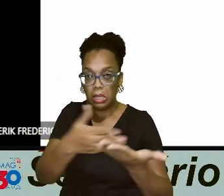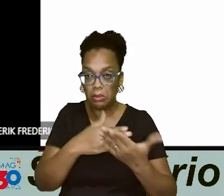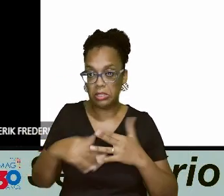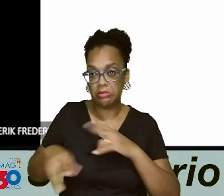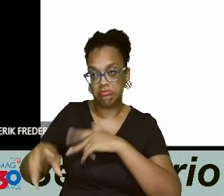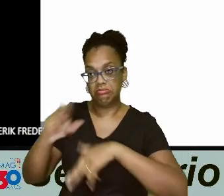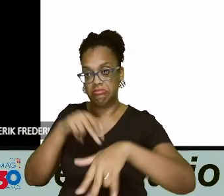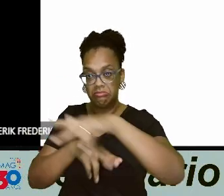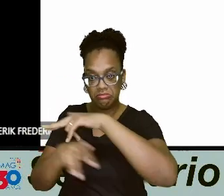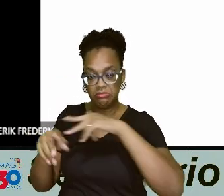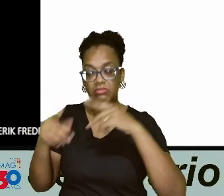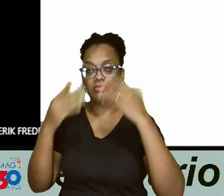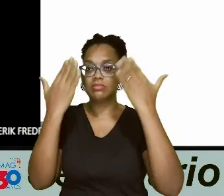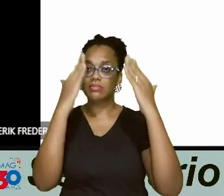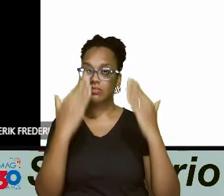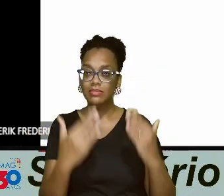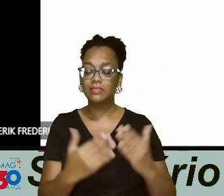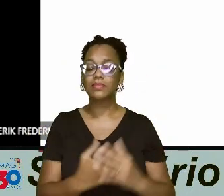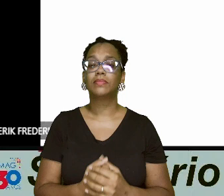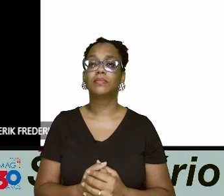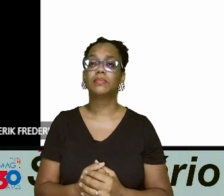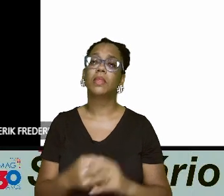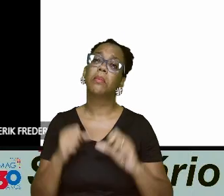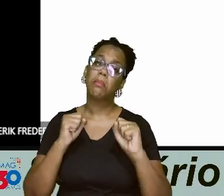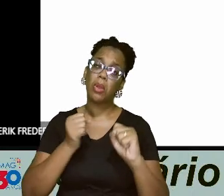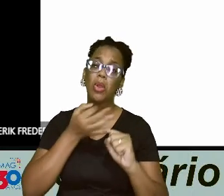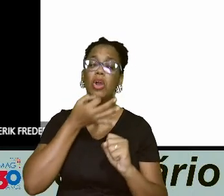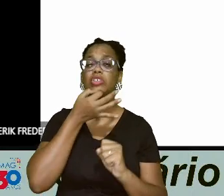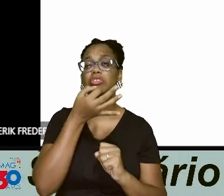dados, isso pode indicar uma estratégia